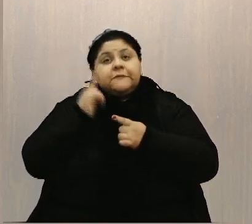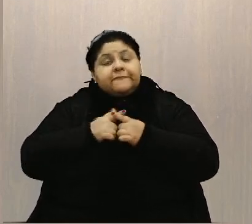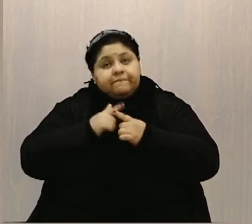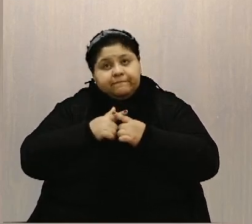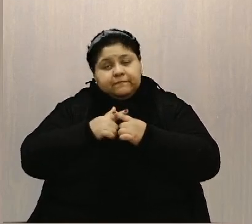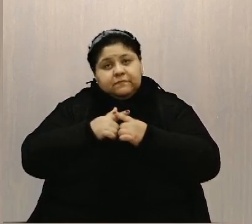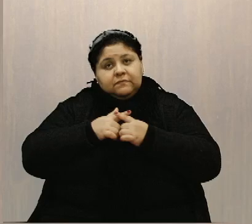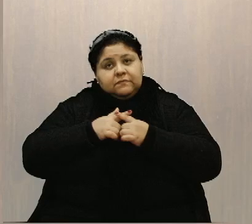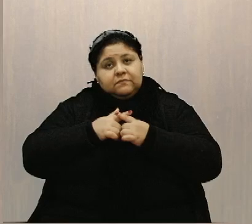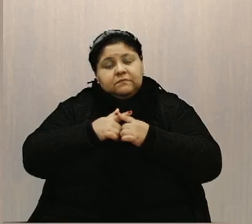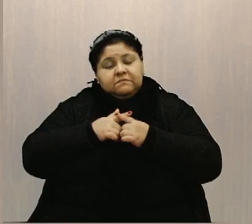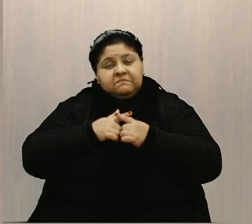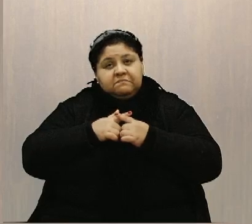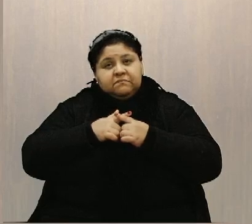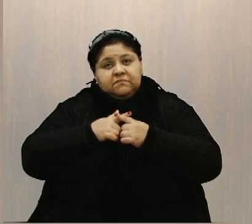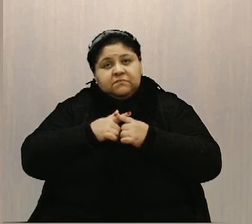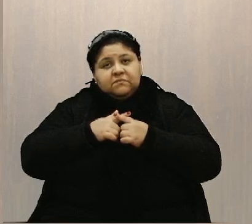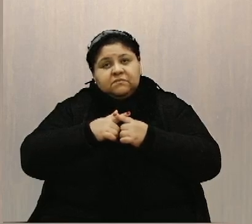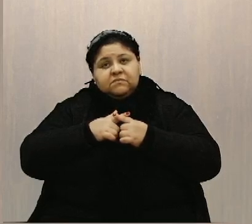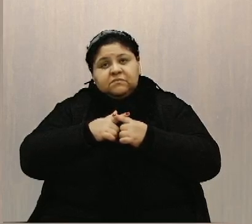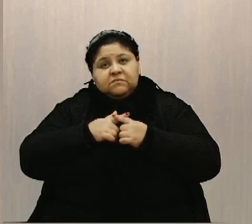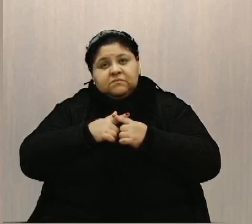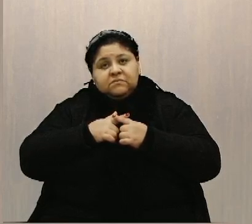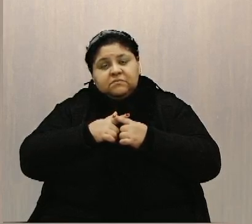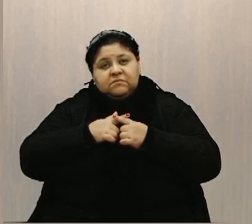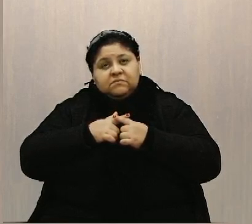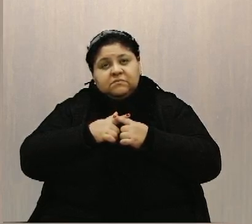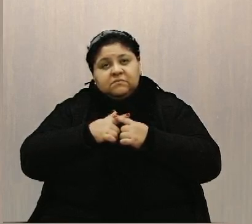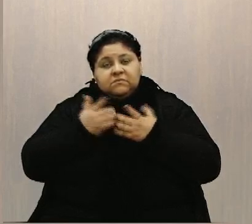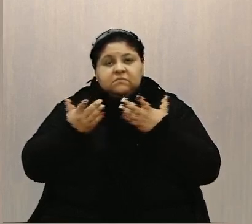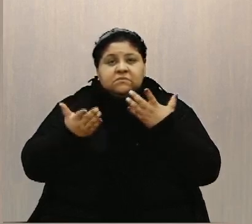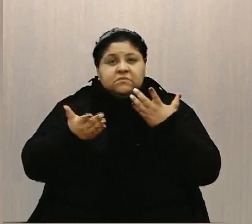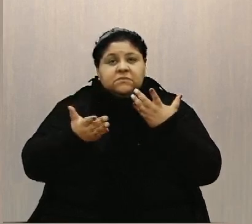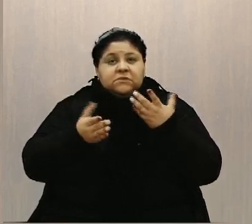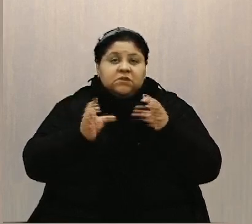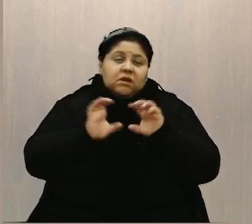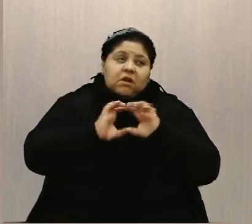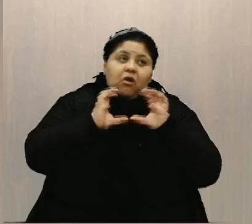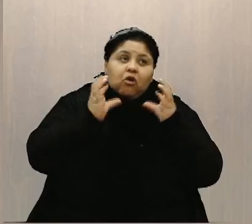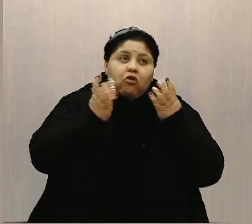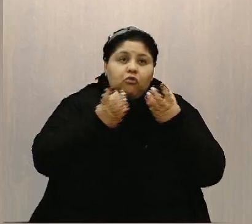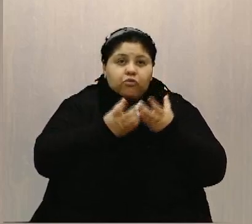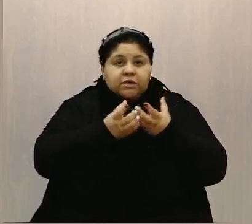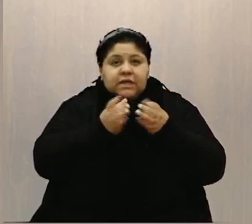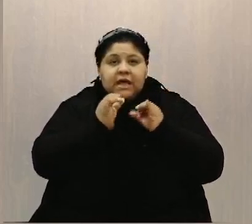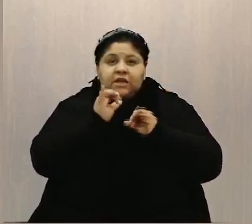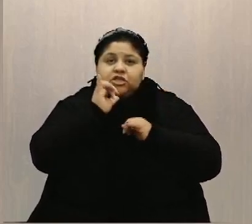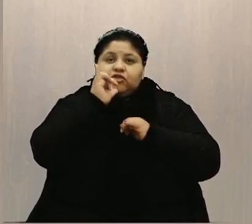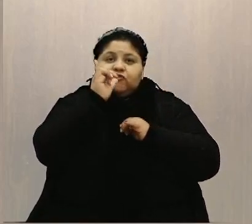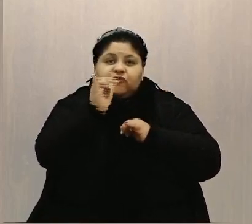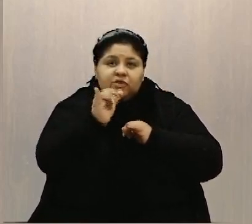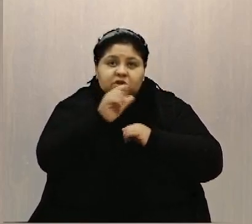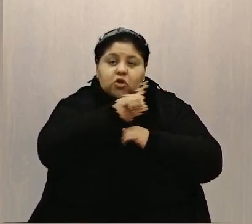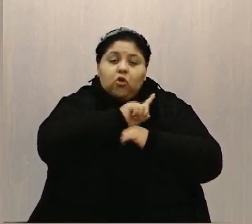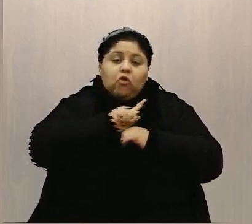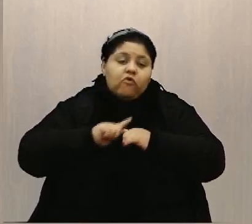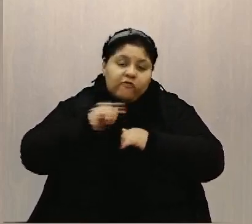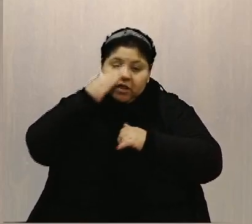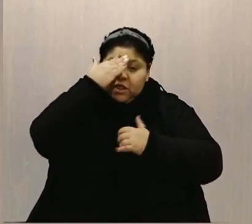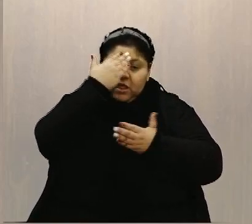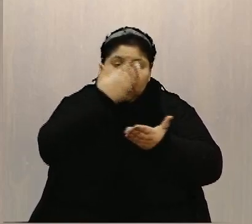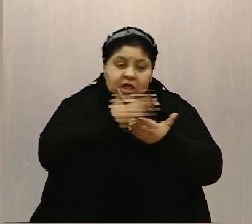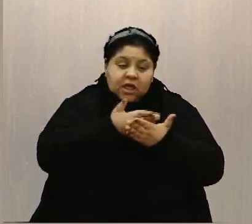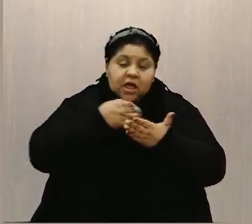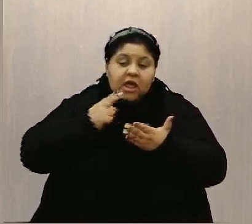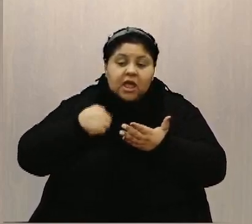né? Além de colocar aqui talvez a comunidade falando, o governo acredite, eu